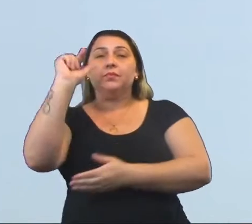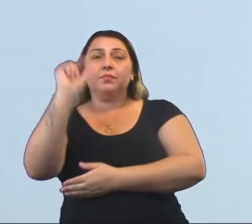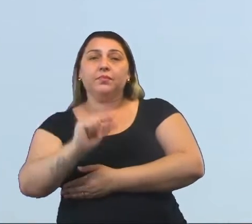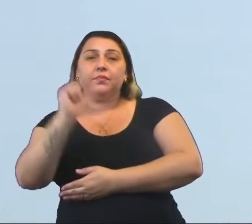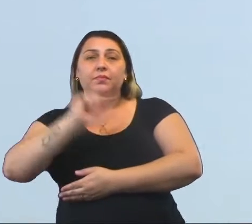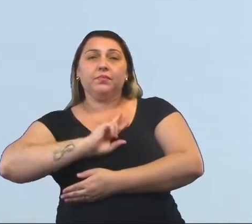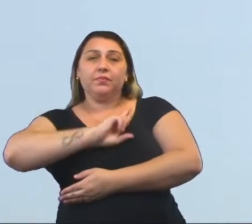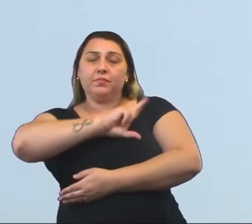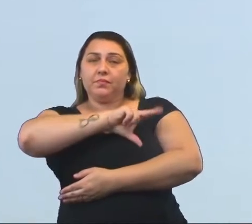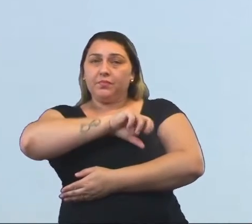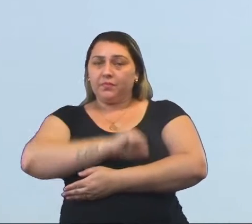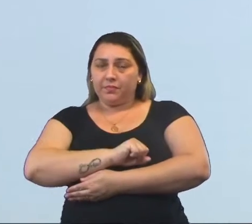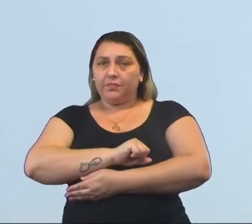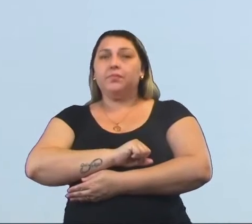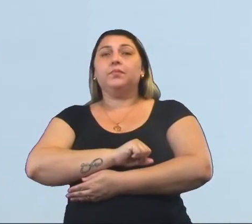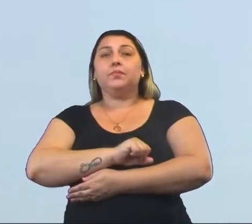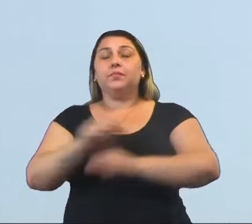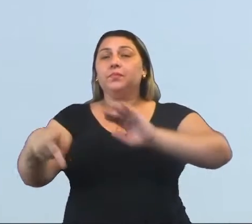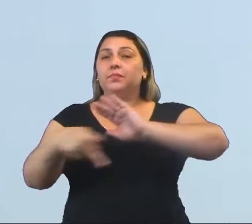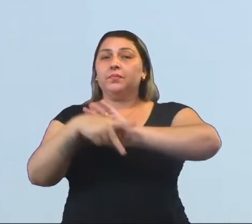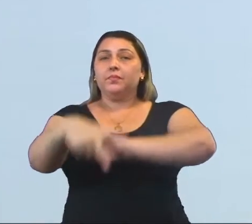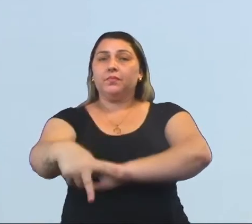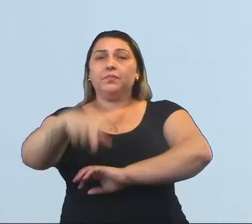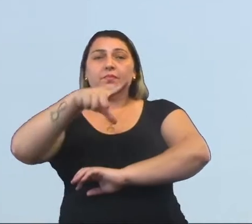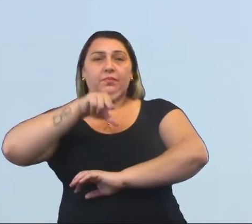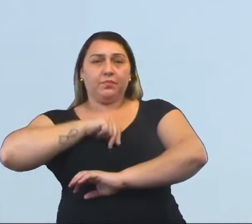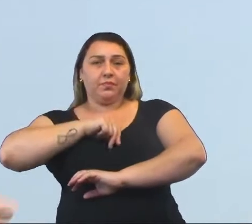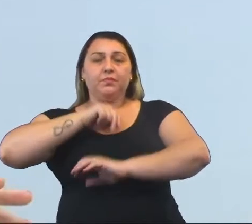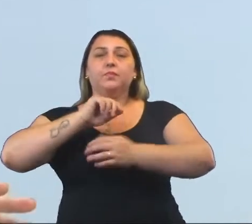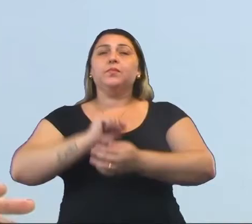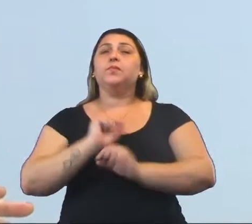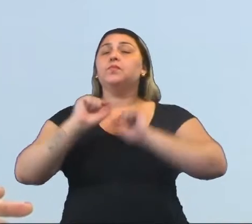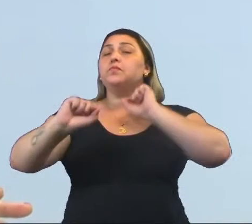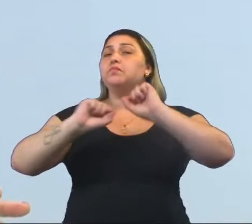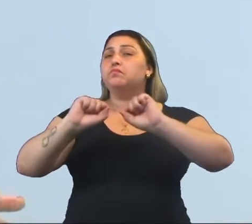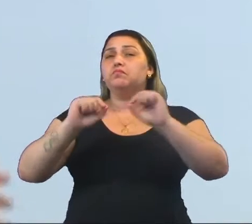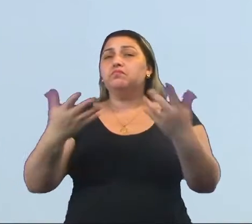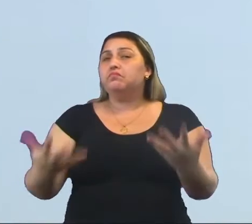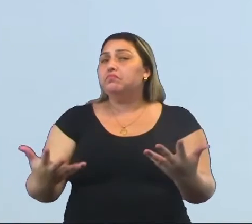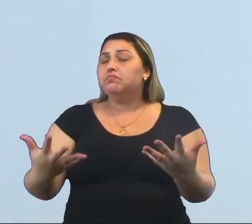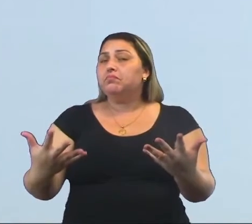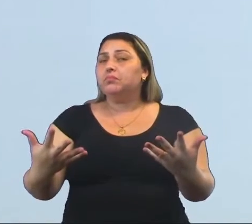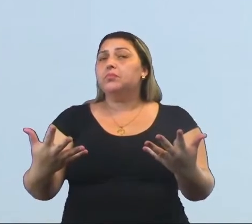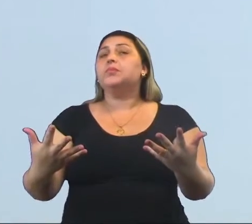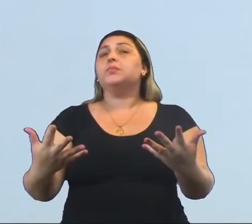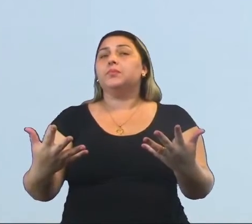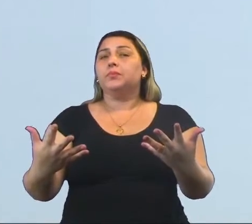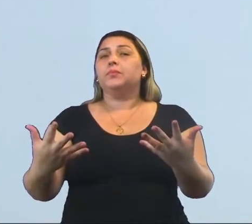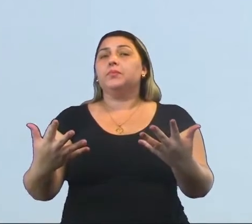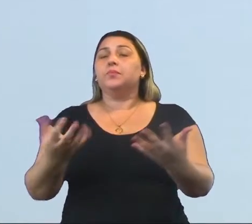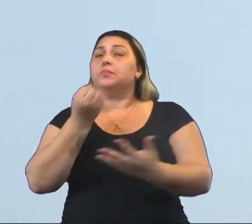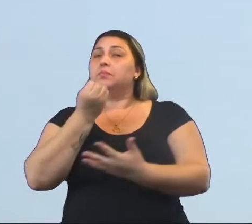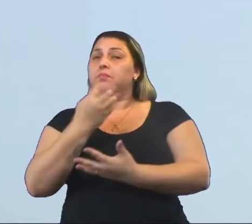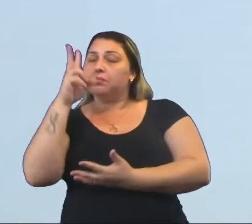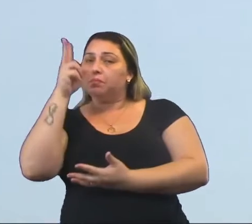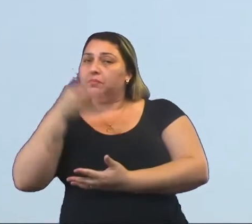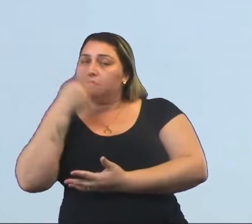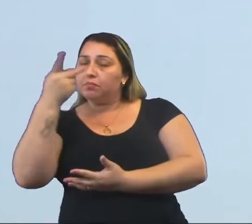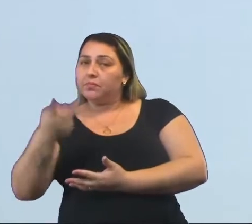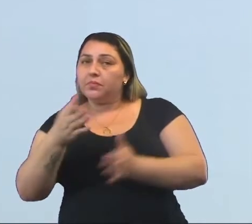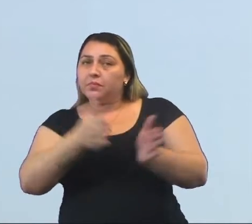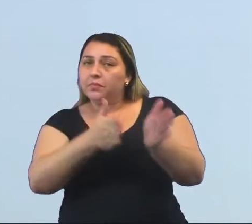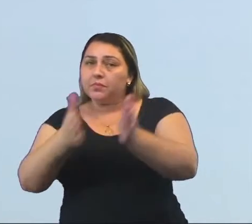de romantismo e do romantismo em Portugal. O que foi isso? É muito interessante dizer que isso é um período